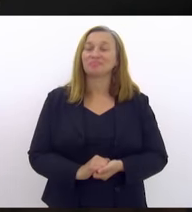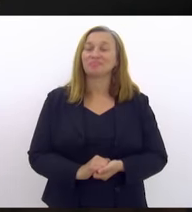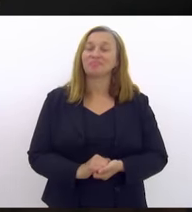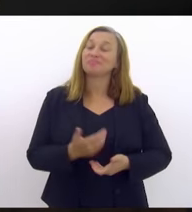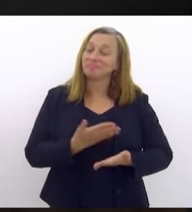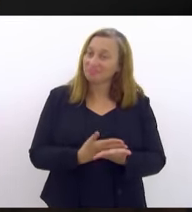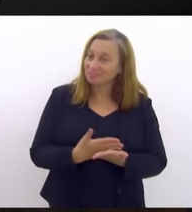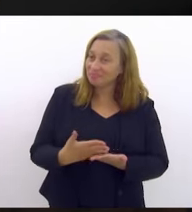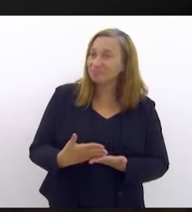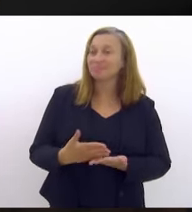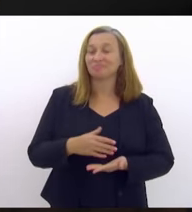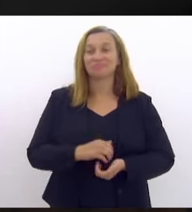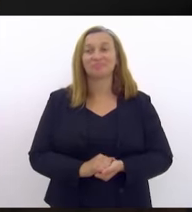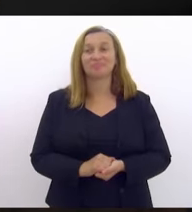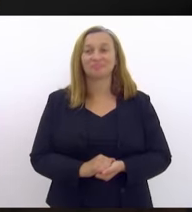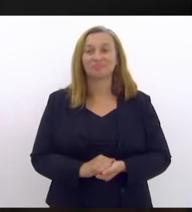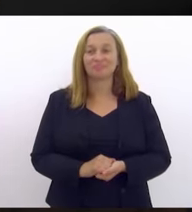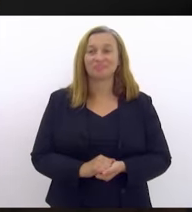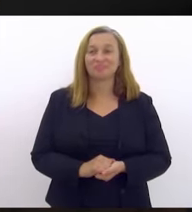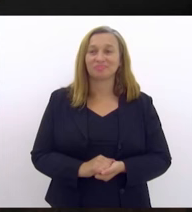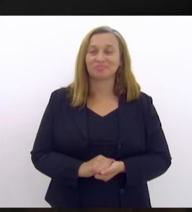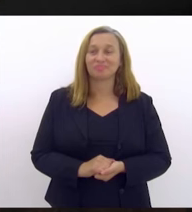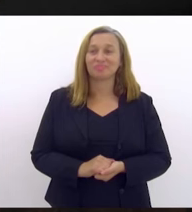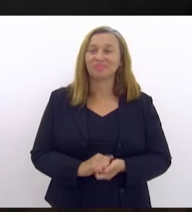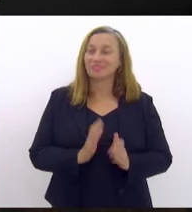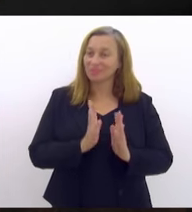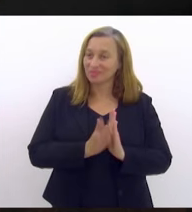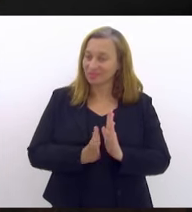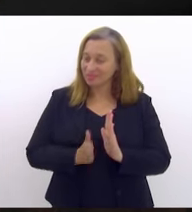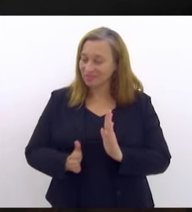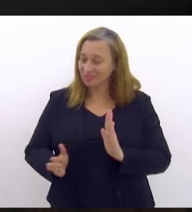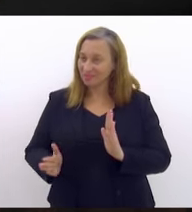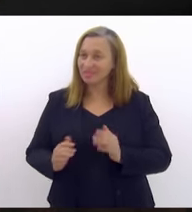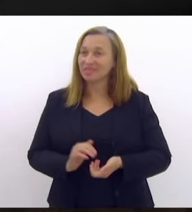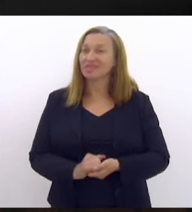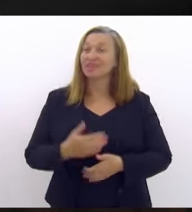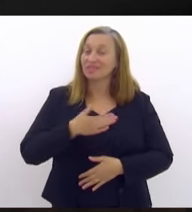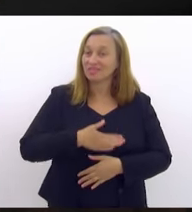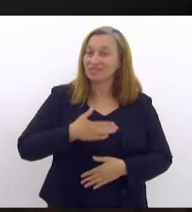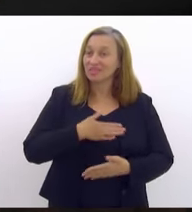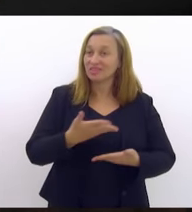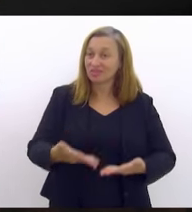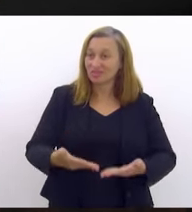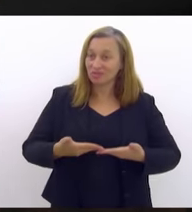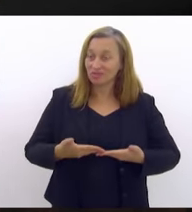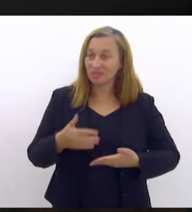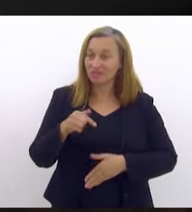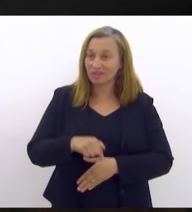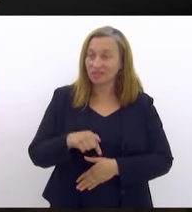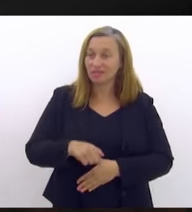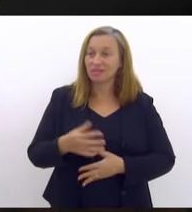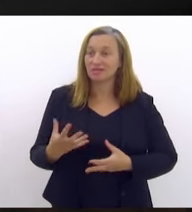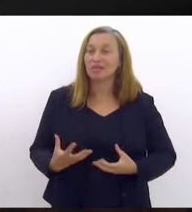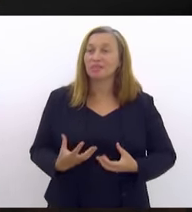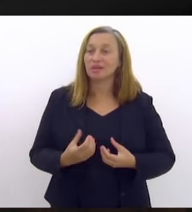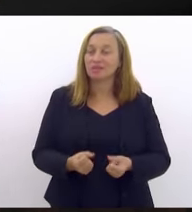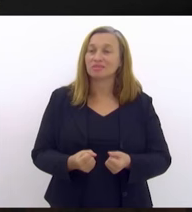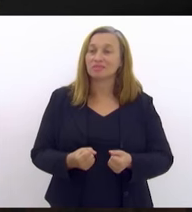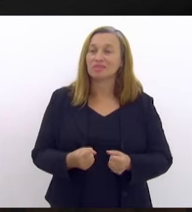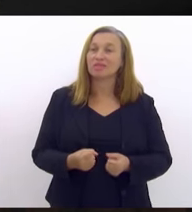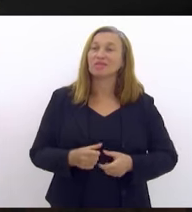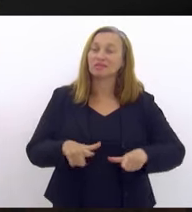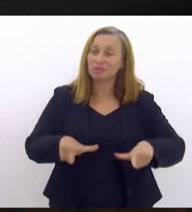vou começar aqui em ordem. Eu gostaria de chamar aqui para receber essa moção